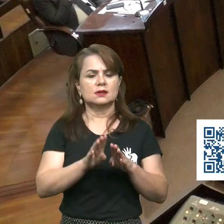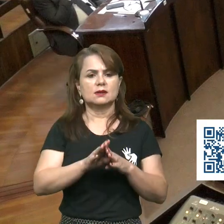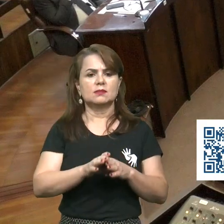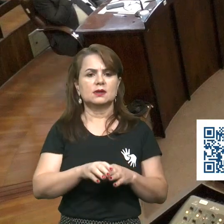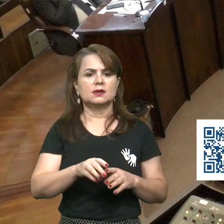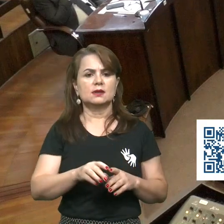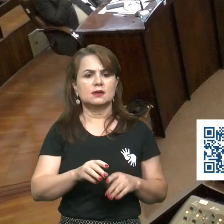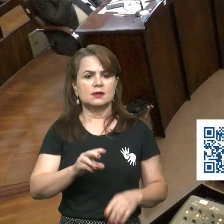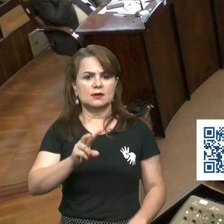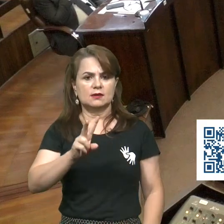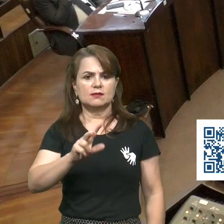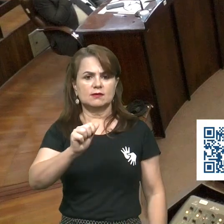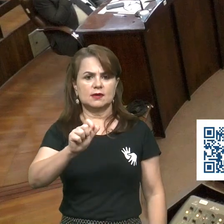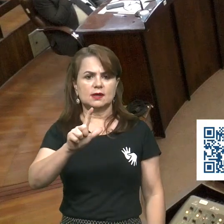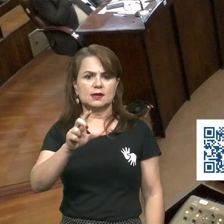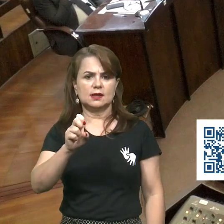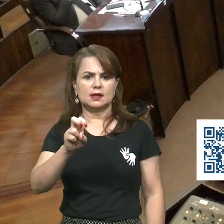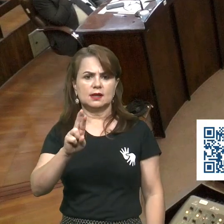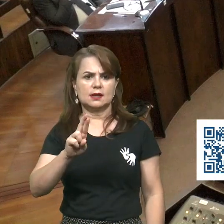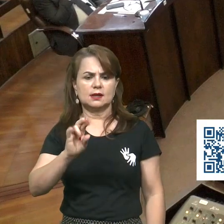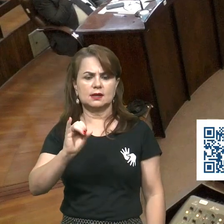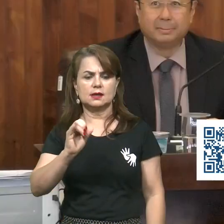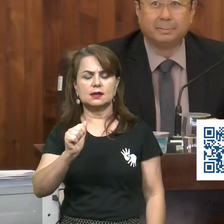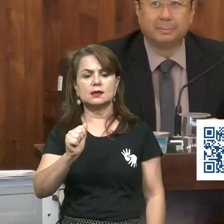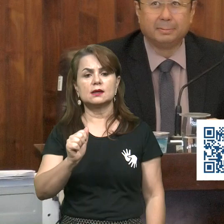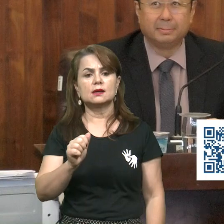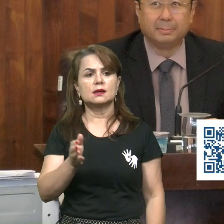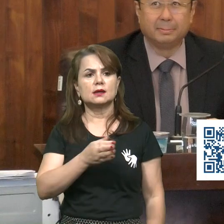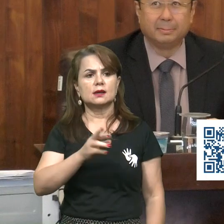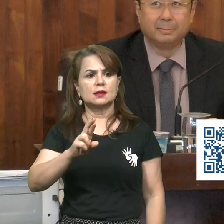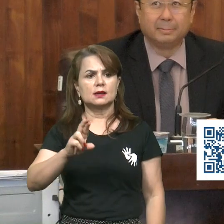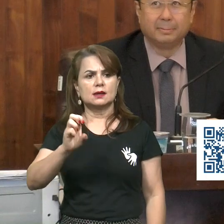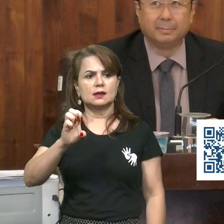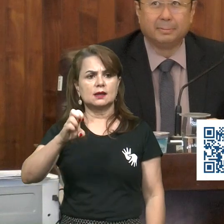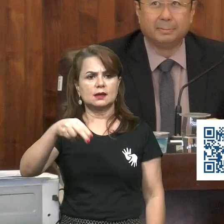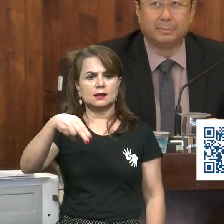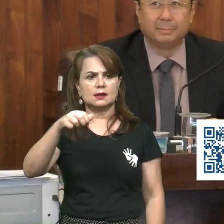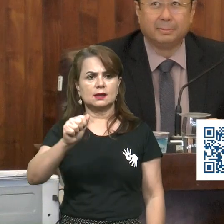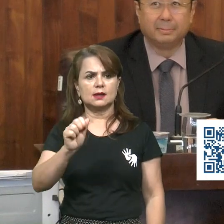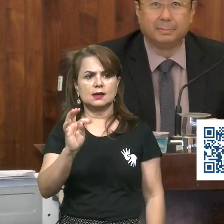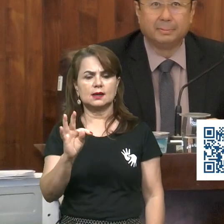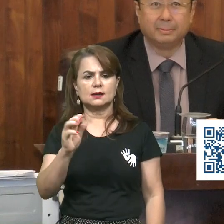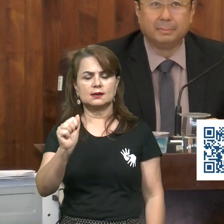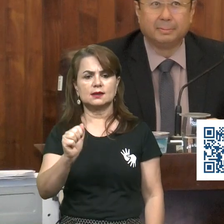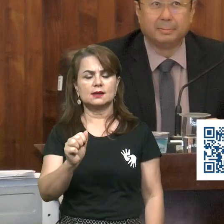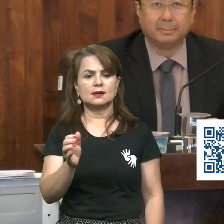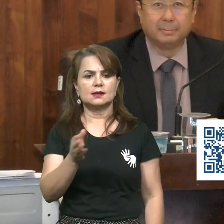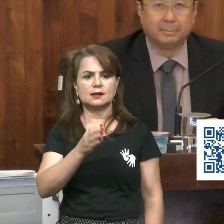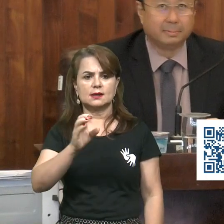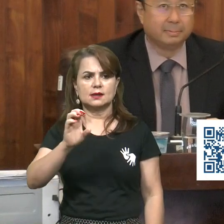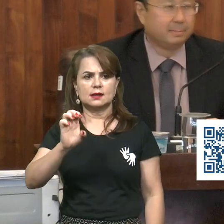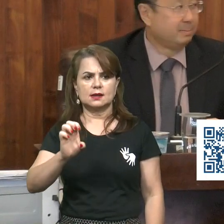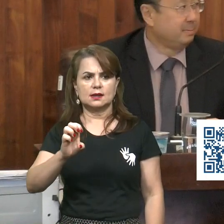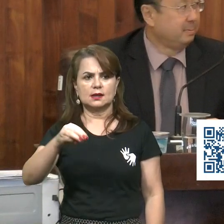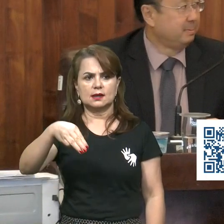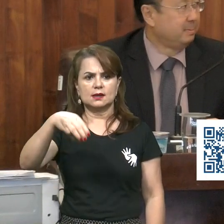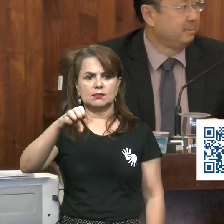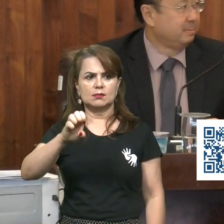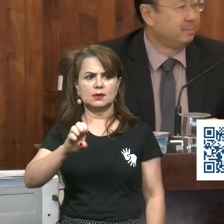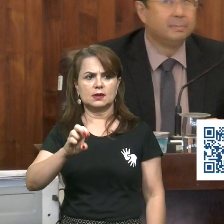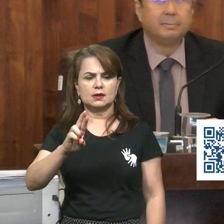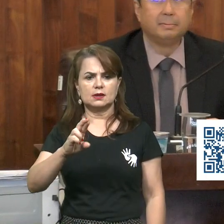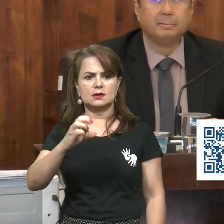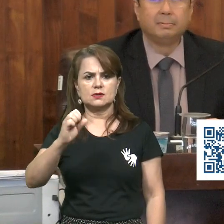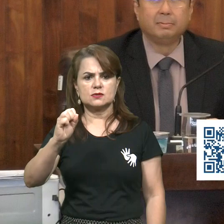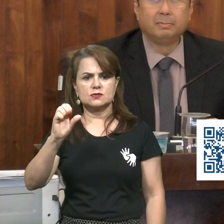Uziane, da Renata e do professor Emerson. E cadê a